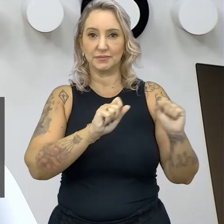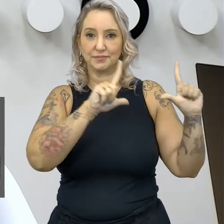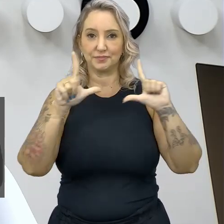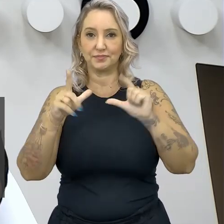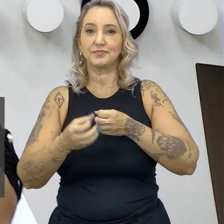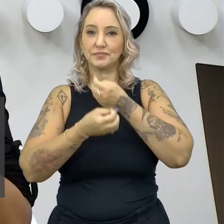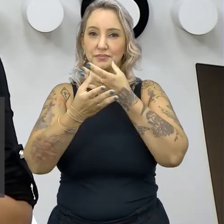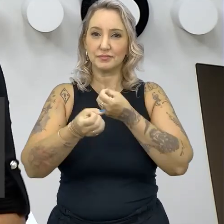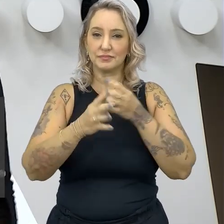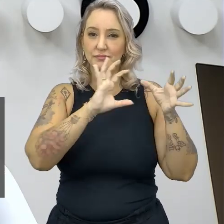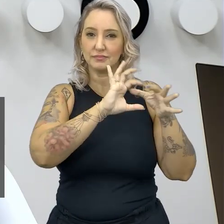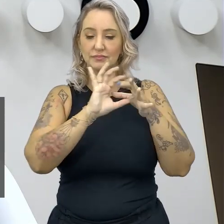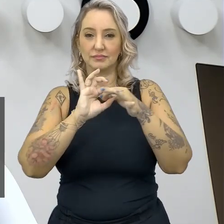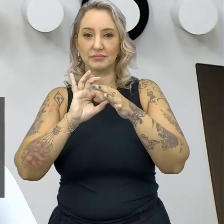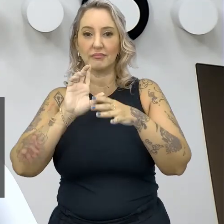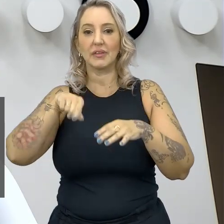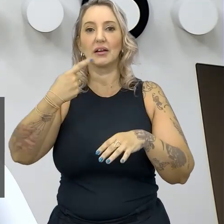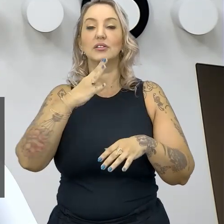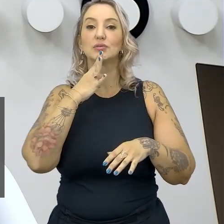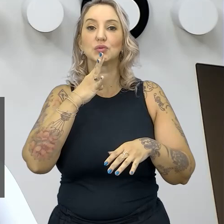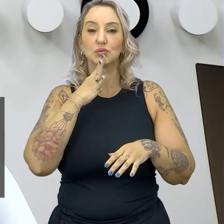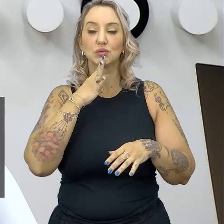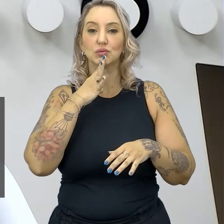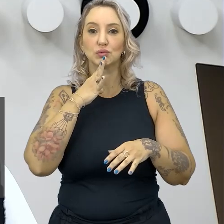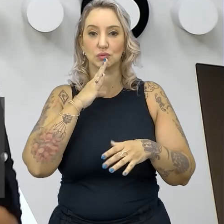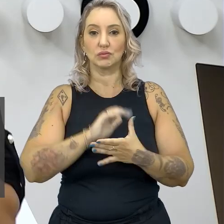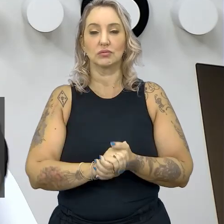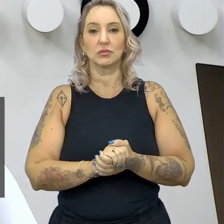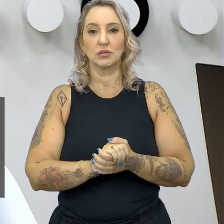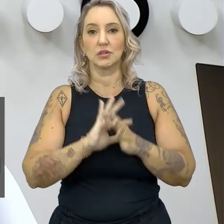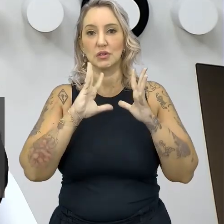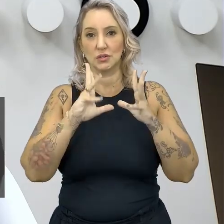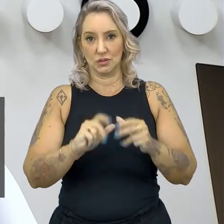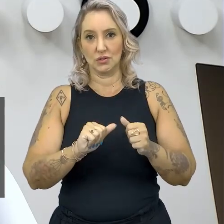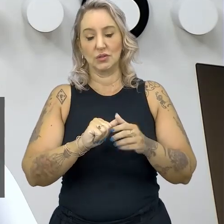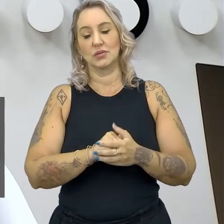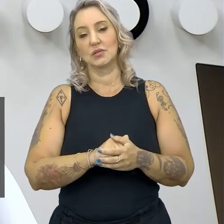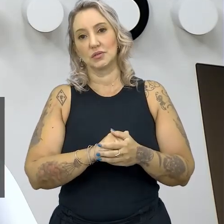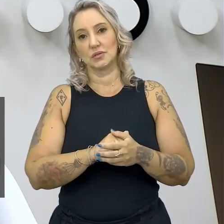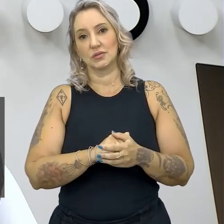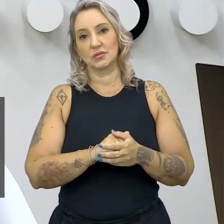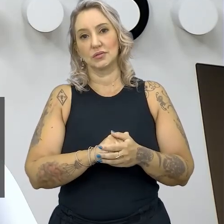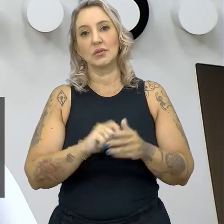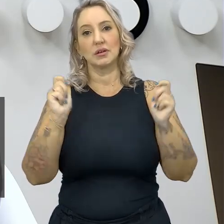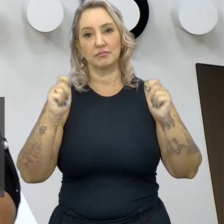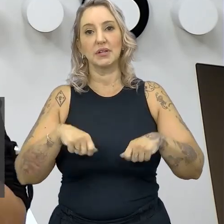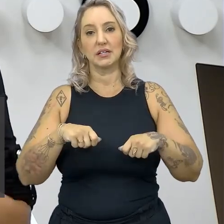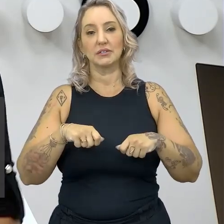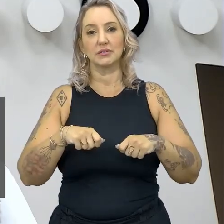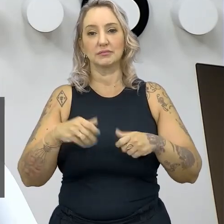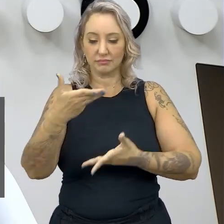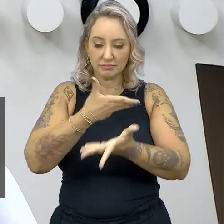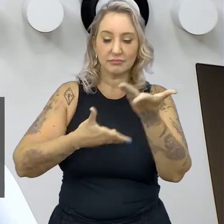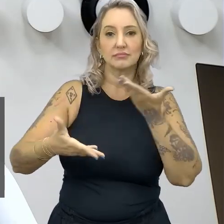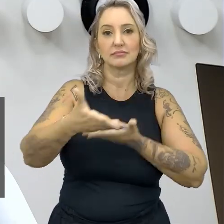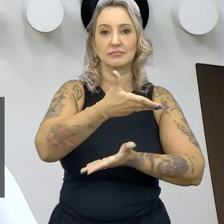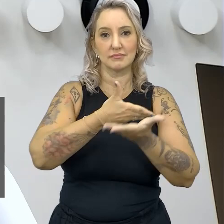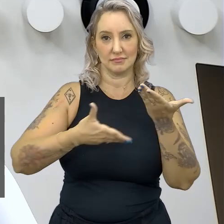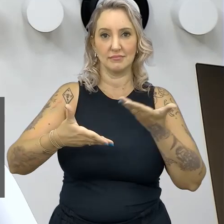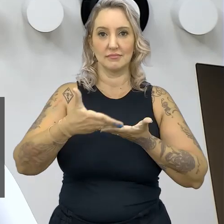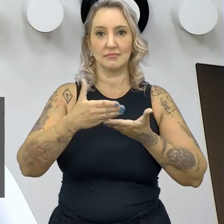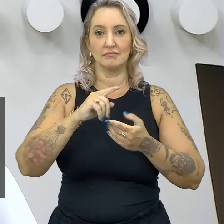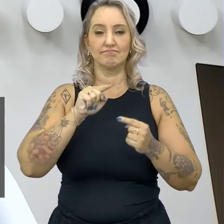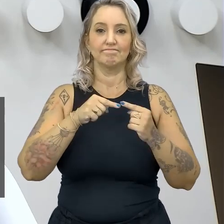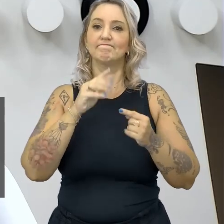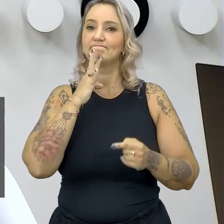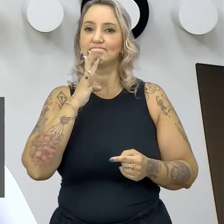na sequência ele passa os objetos de conhecimento, né? Então todas as habilidades, elas conversam ali no objeto